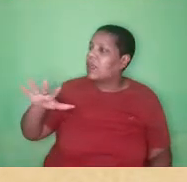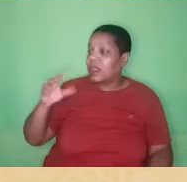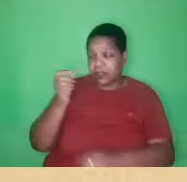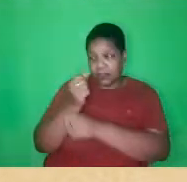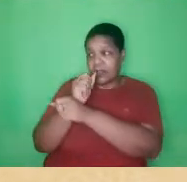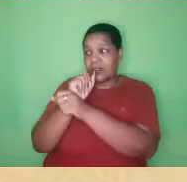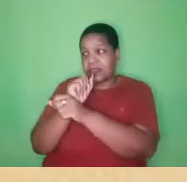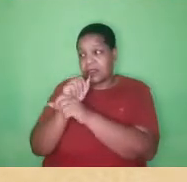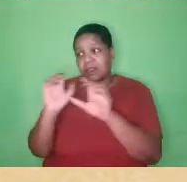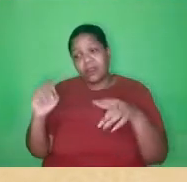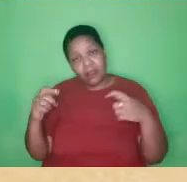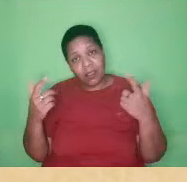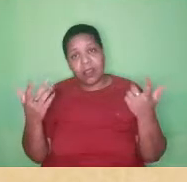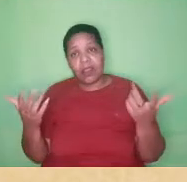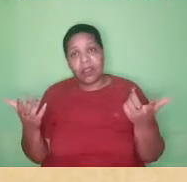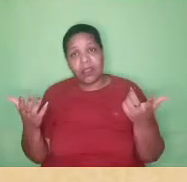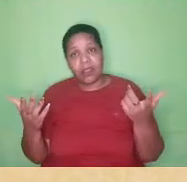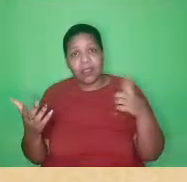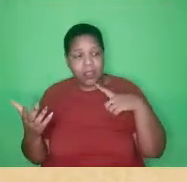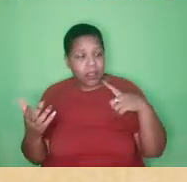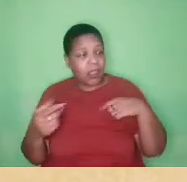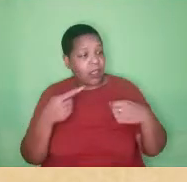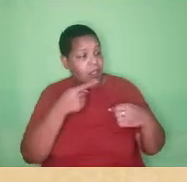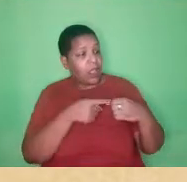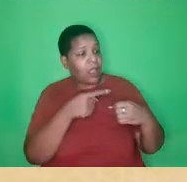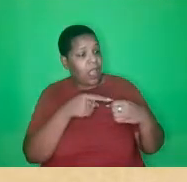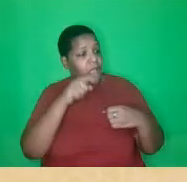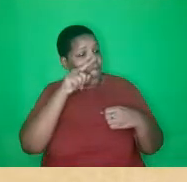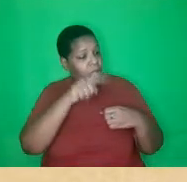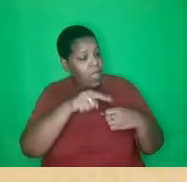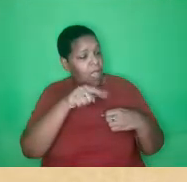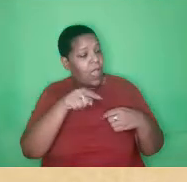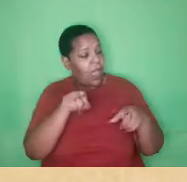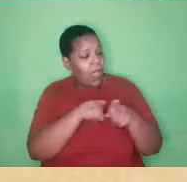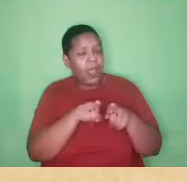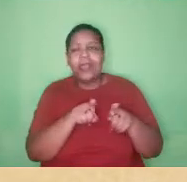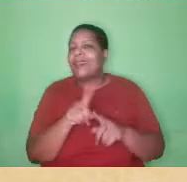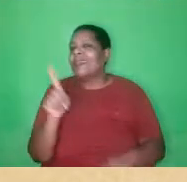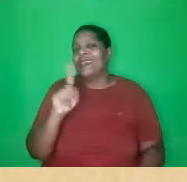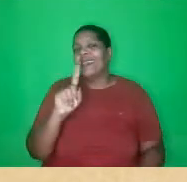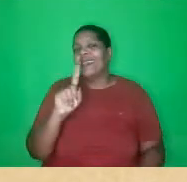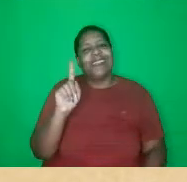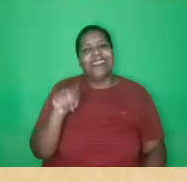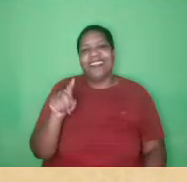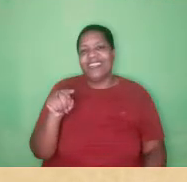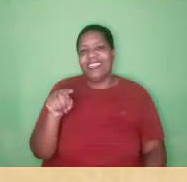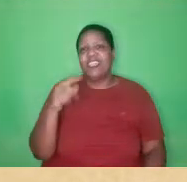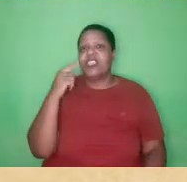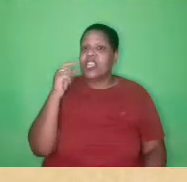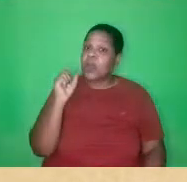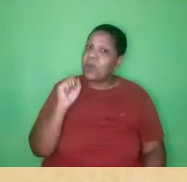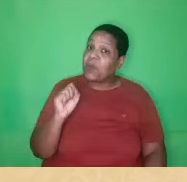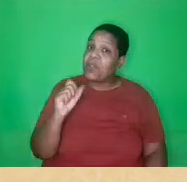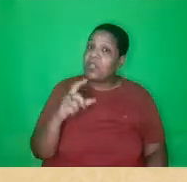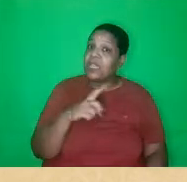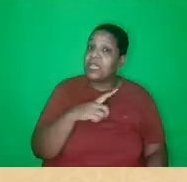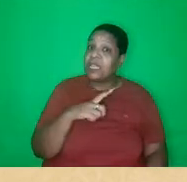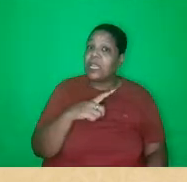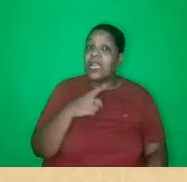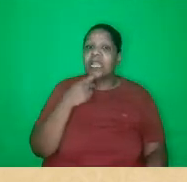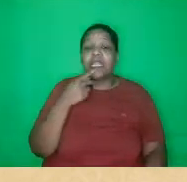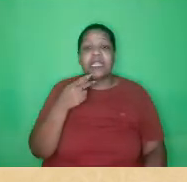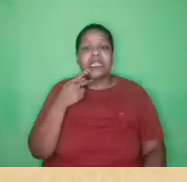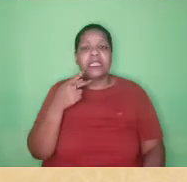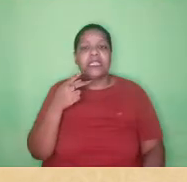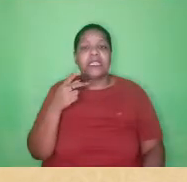Gomes, e você tem cidade, as cidades são escravistas. Não, não necessariamente. Você pode ter uma cidade como Olinda, no